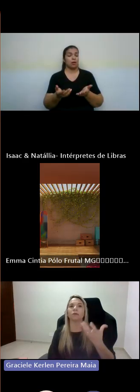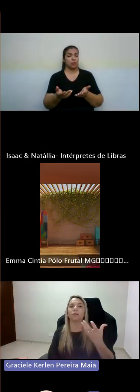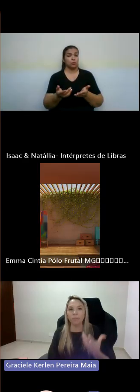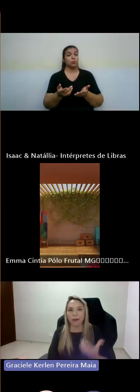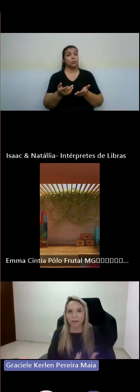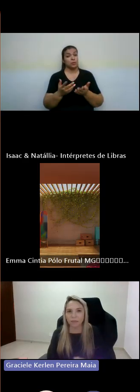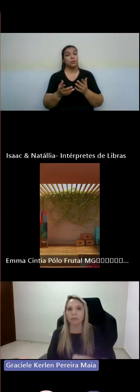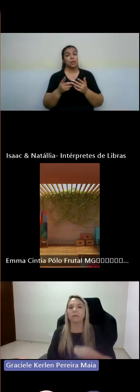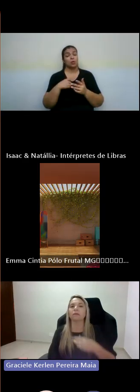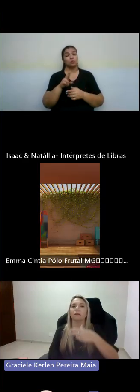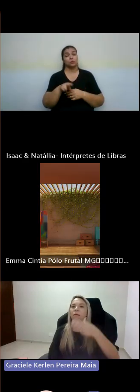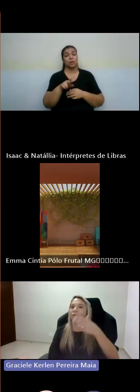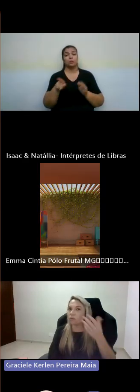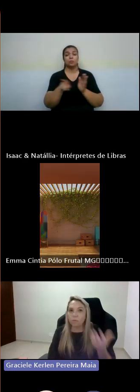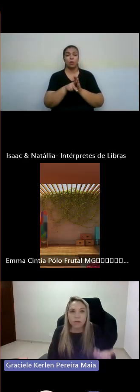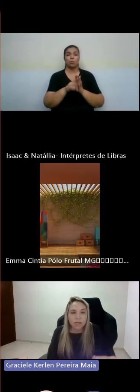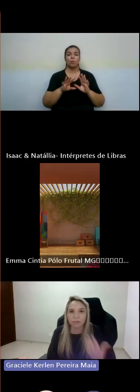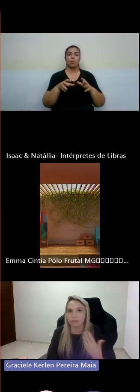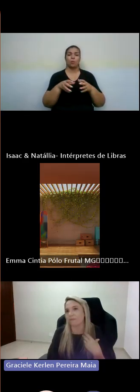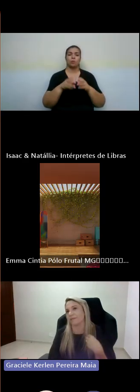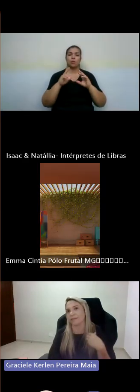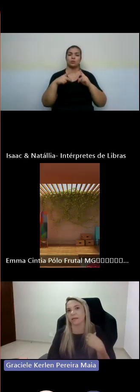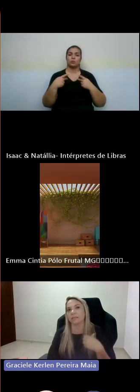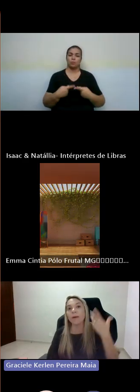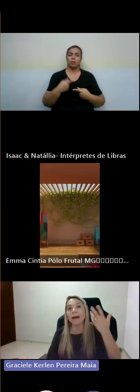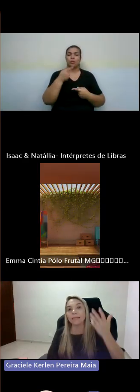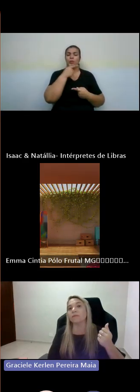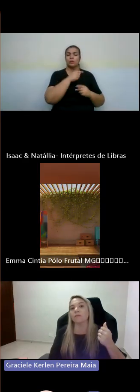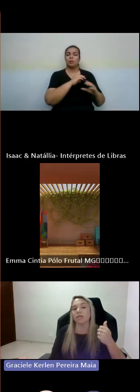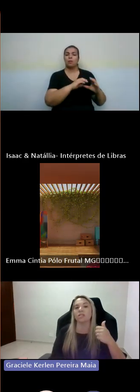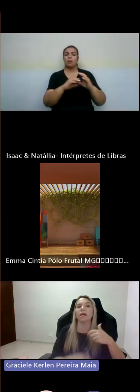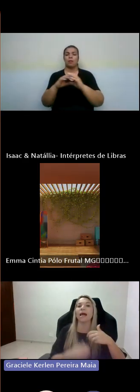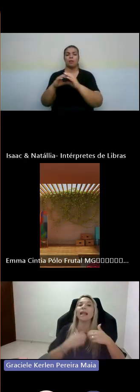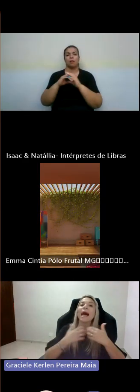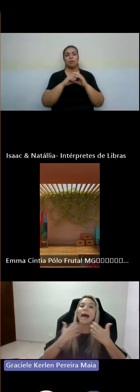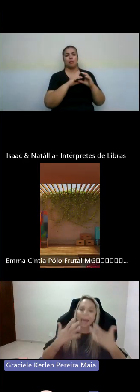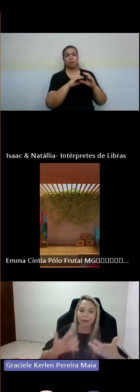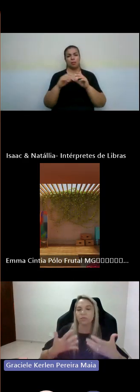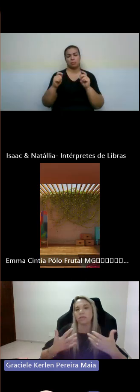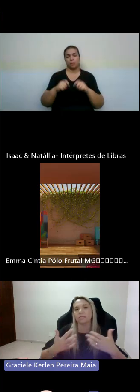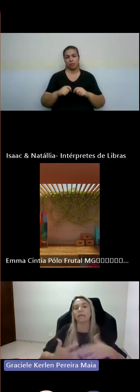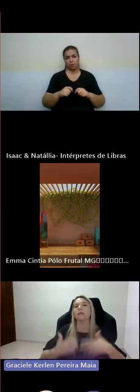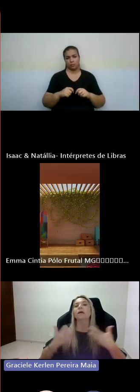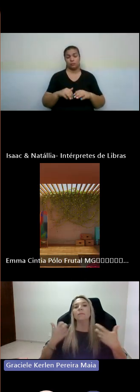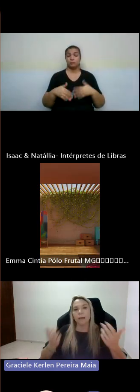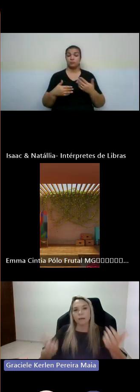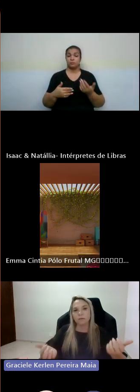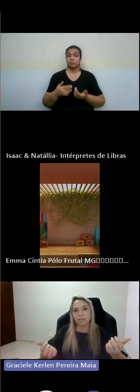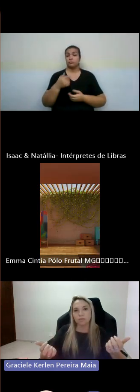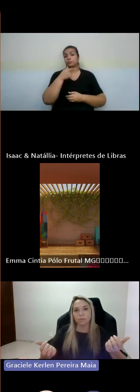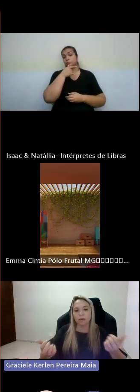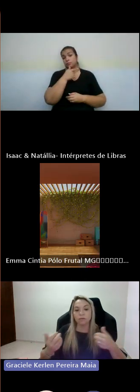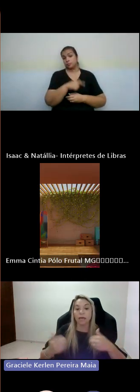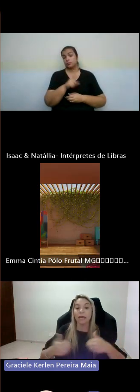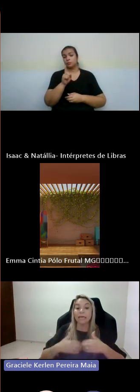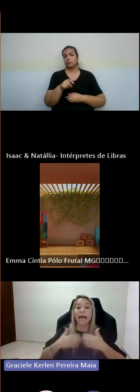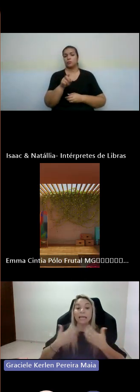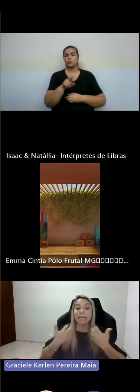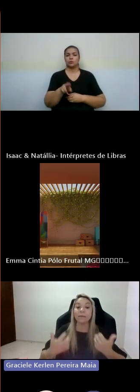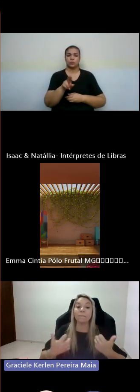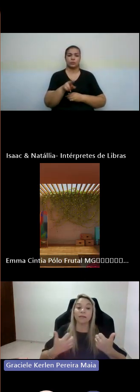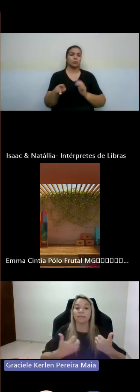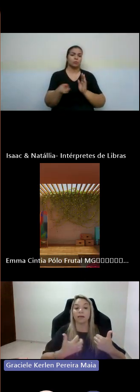comunidade humana que se comunica através dela. Então, a língua, gente, ela é utilizada pelos seres humanos.